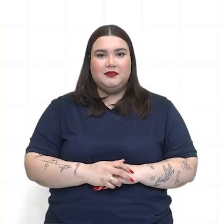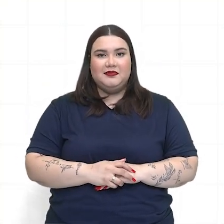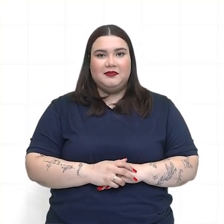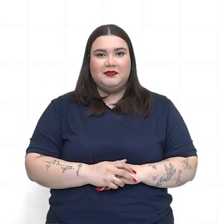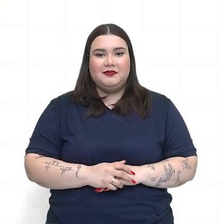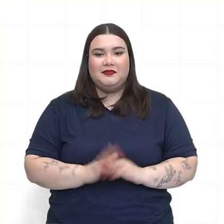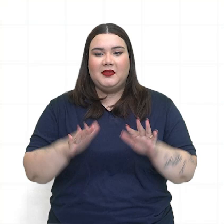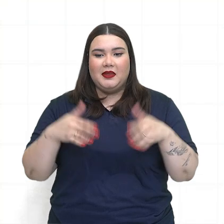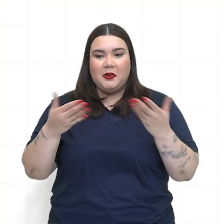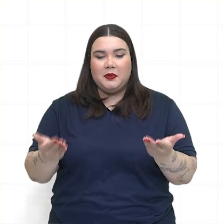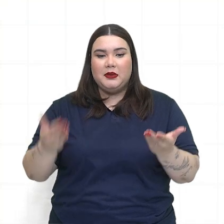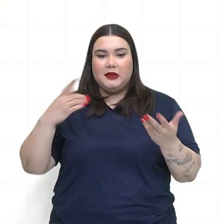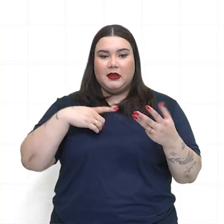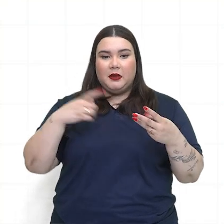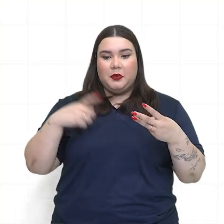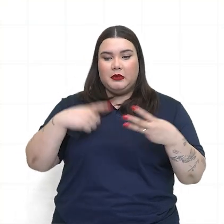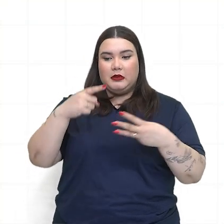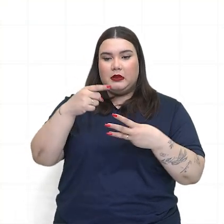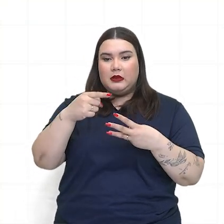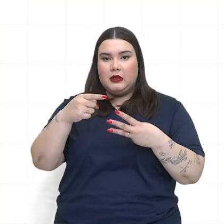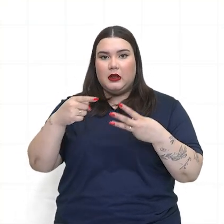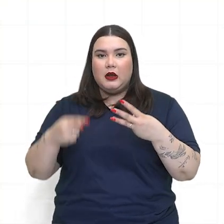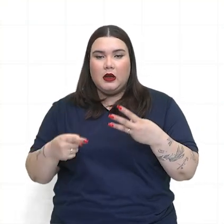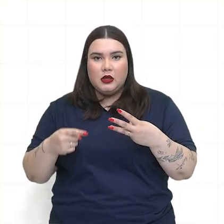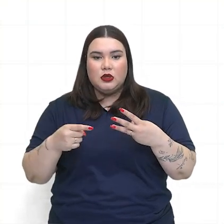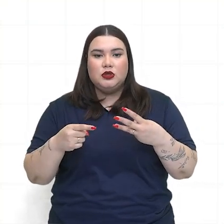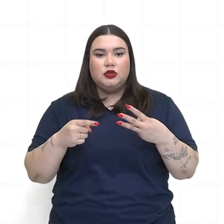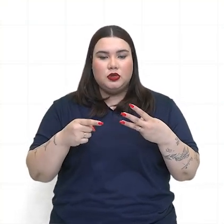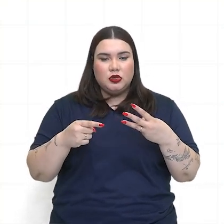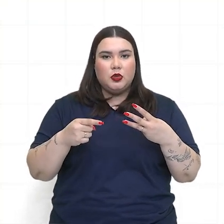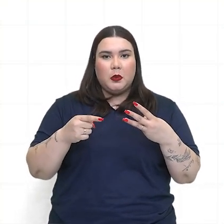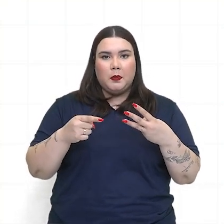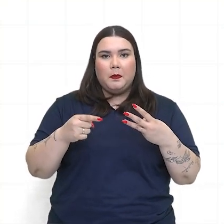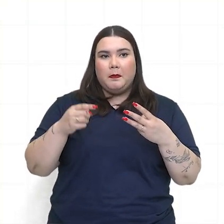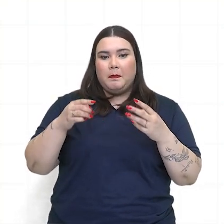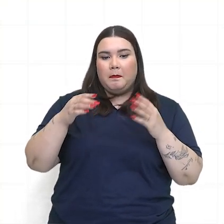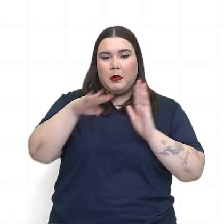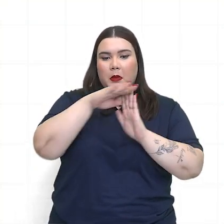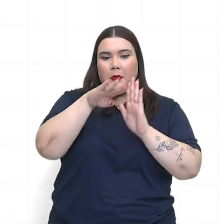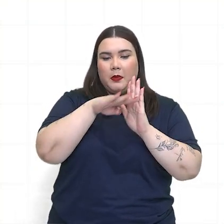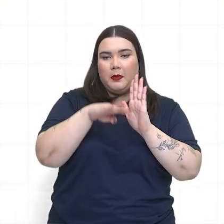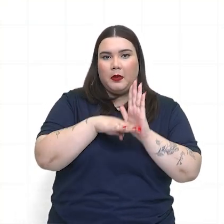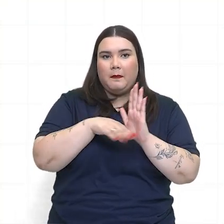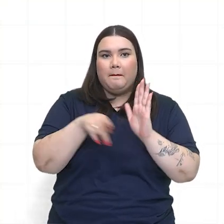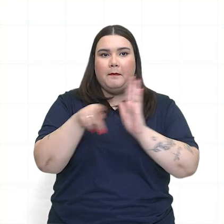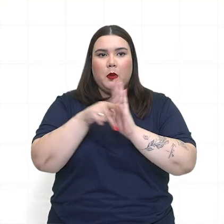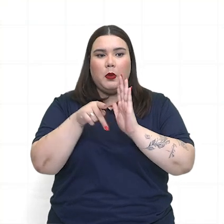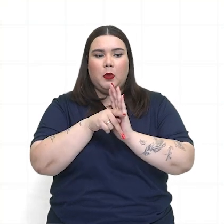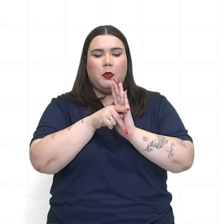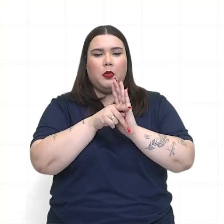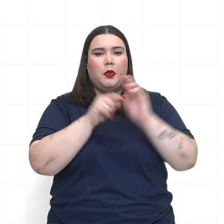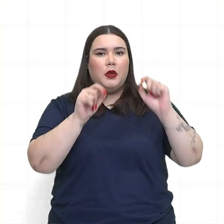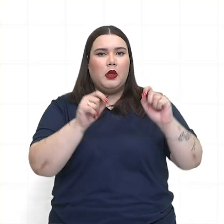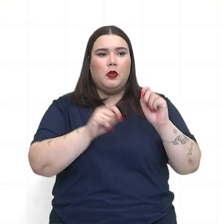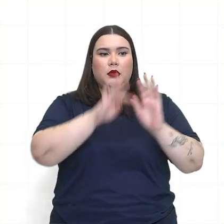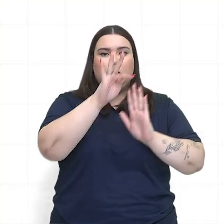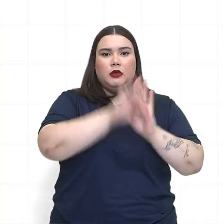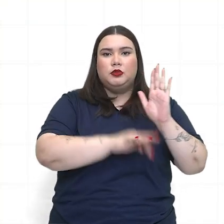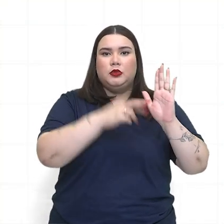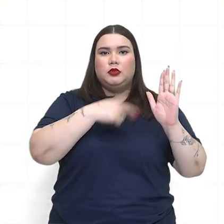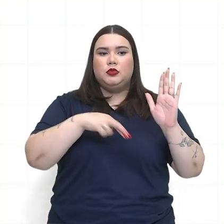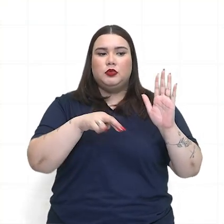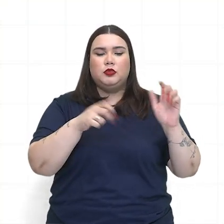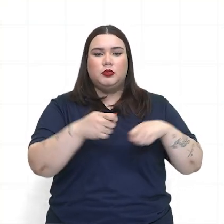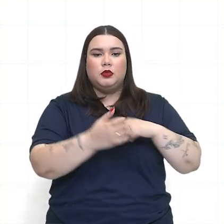Ok? Então nós temos essa tríplice dimensão de todo escrito divino, escrito